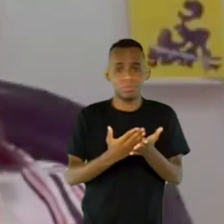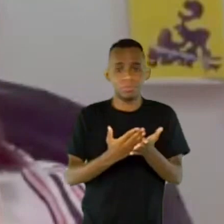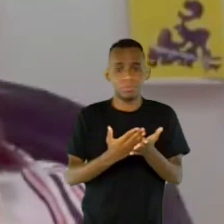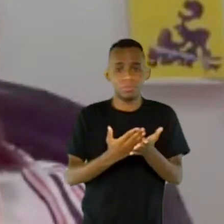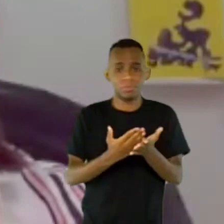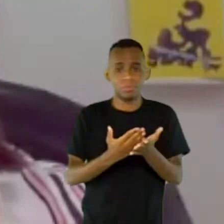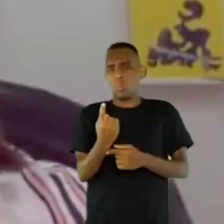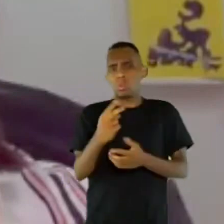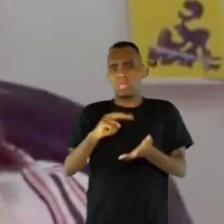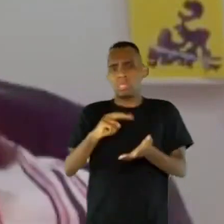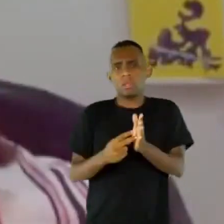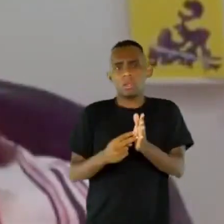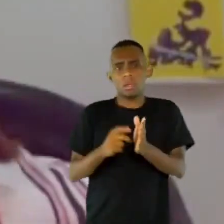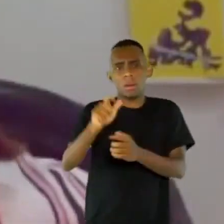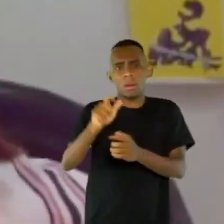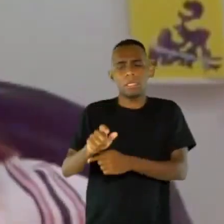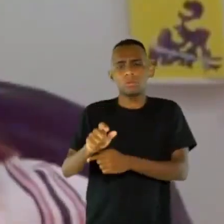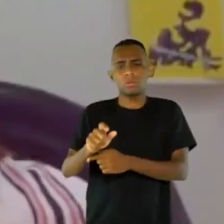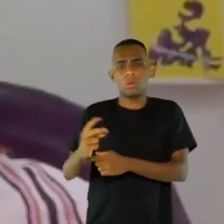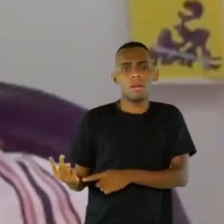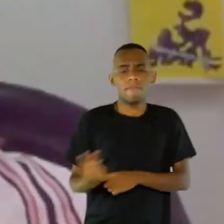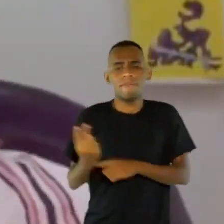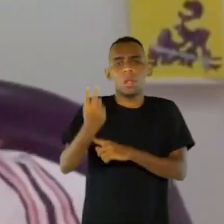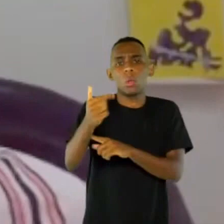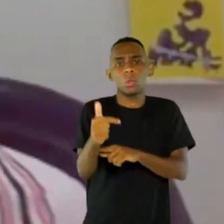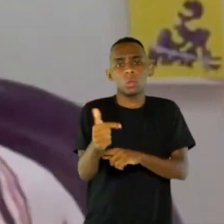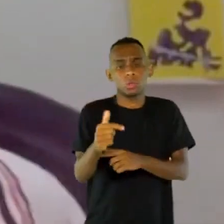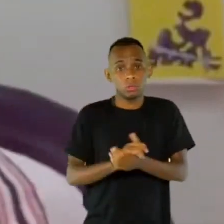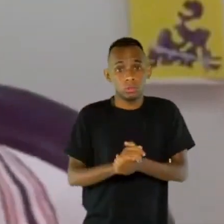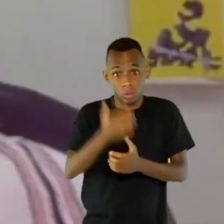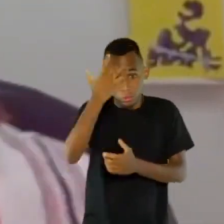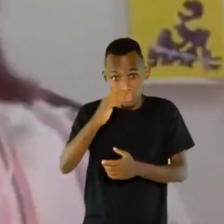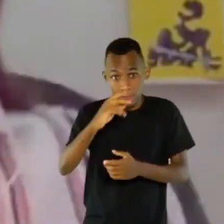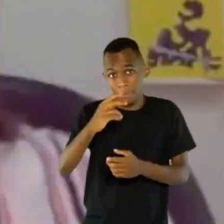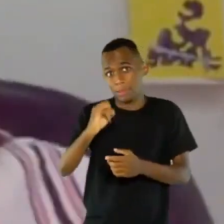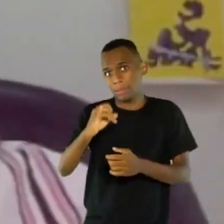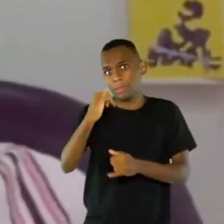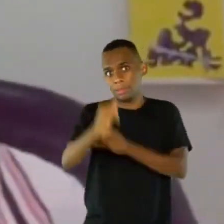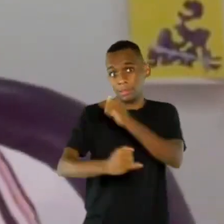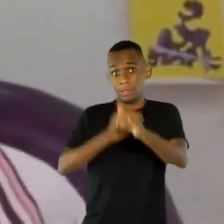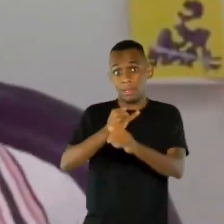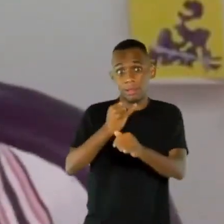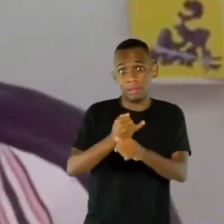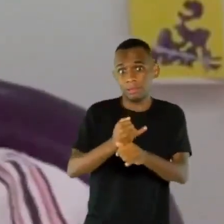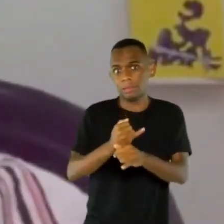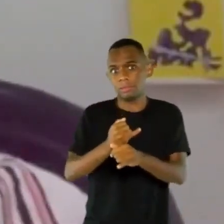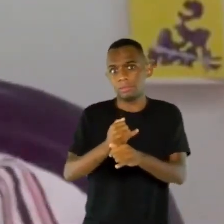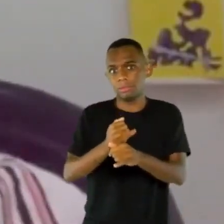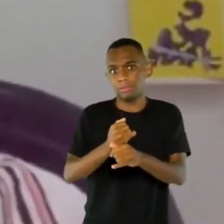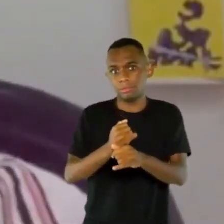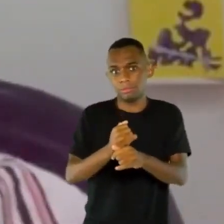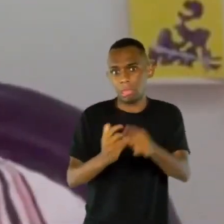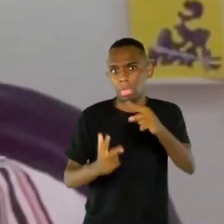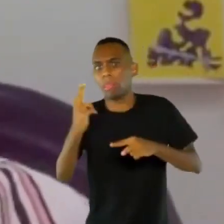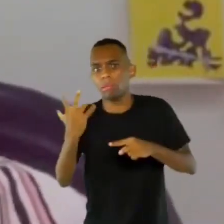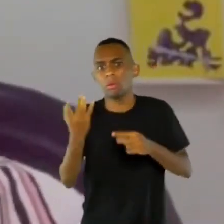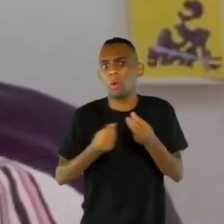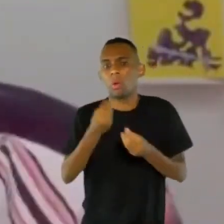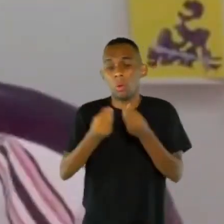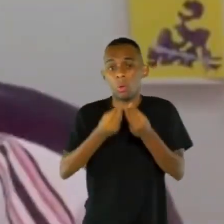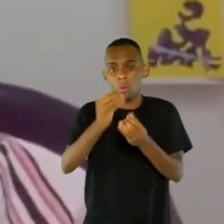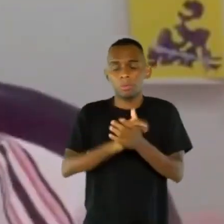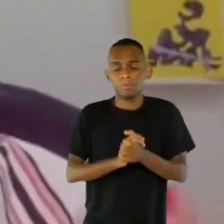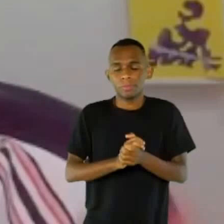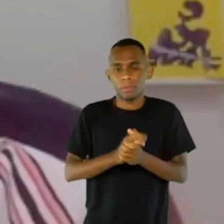Eu não sabia se você estava aqui. Essa internet minha aqui é tão instável que fiquei com medo de ter